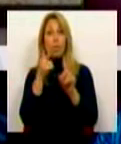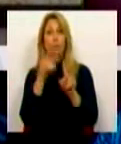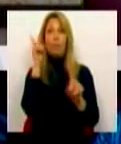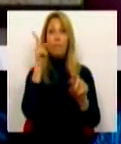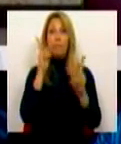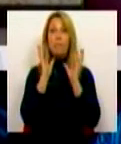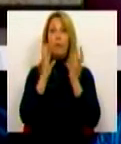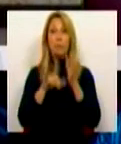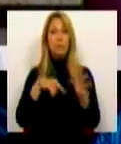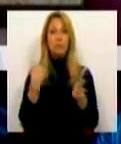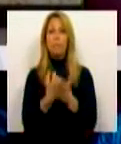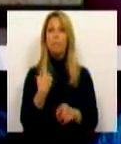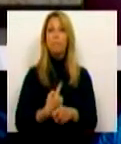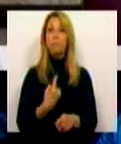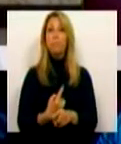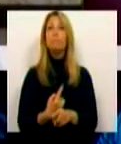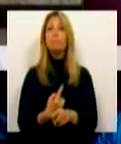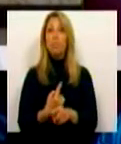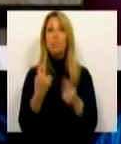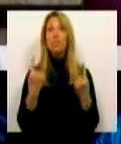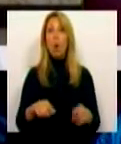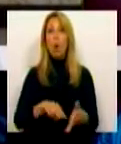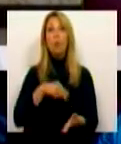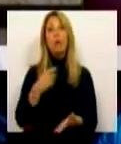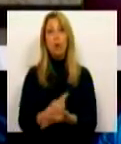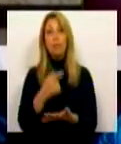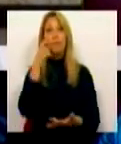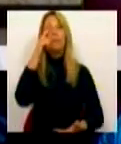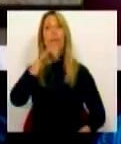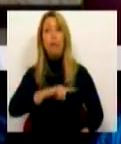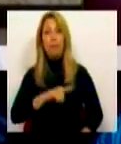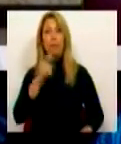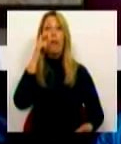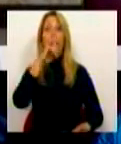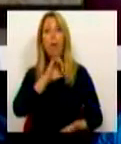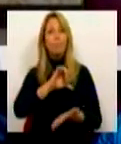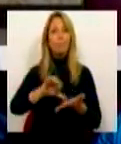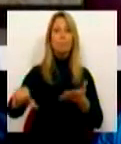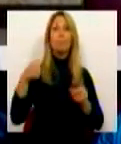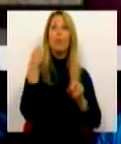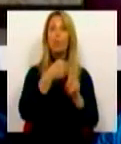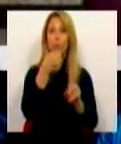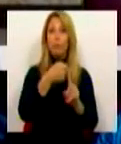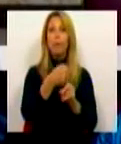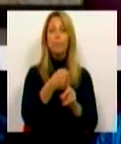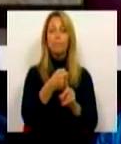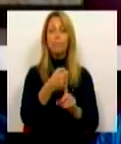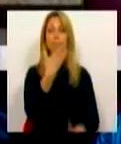sempre o mesmo: só é vencido quem desiste de lutar. Em